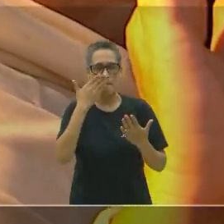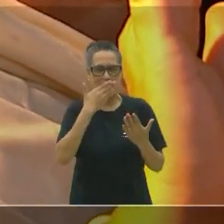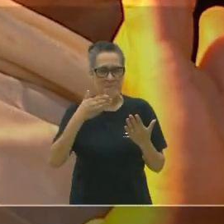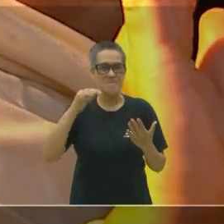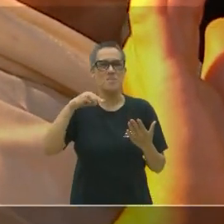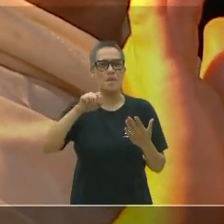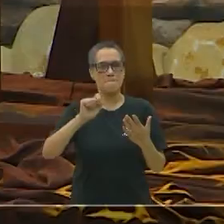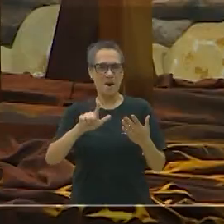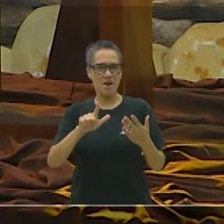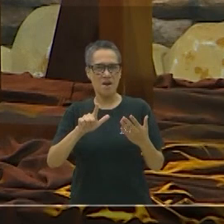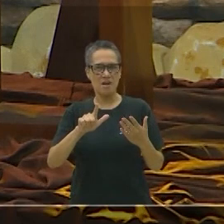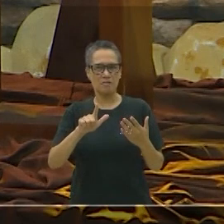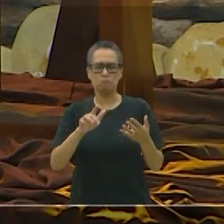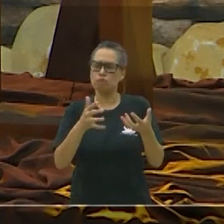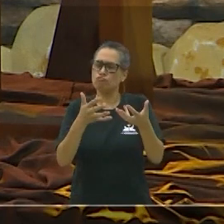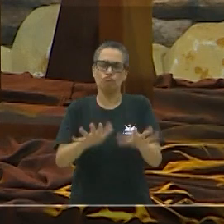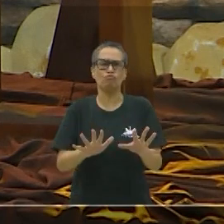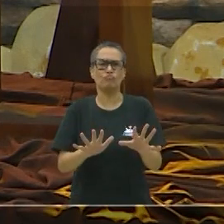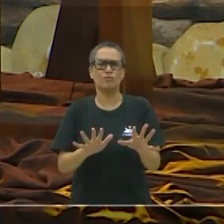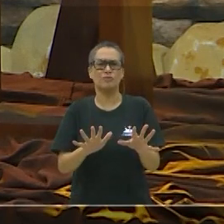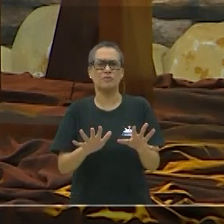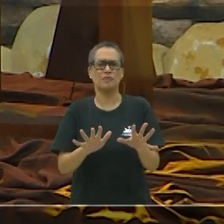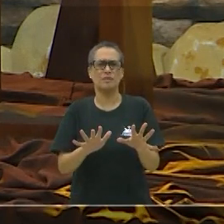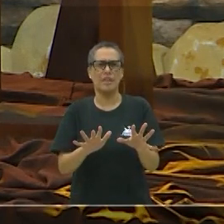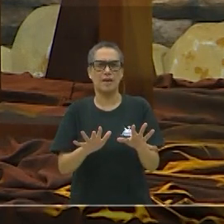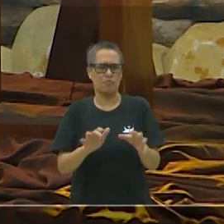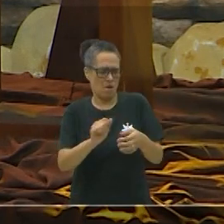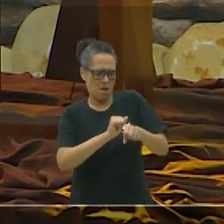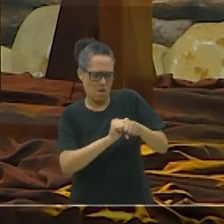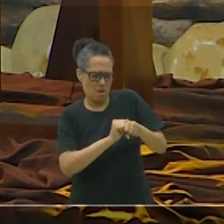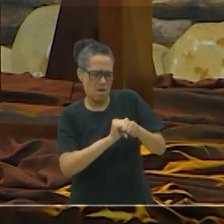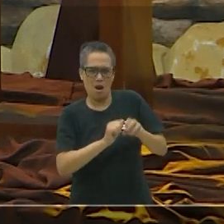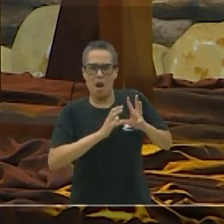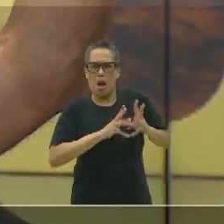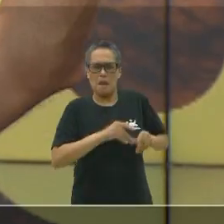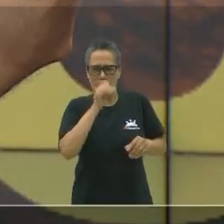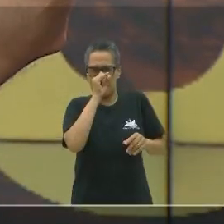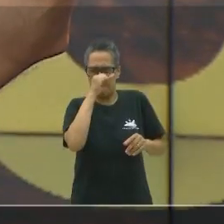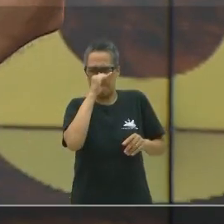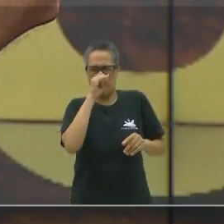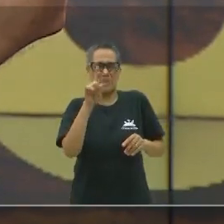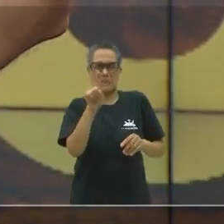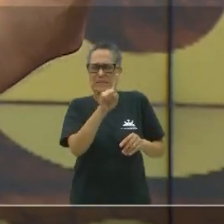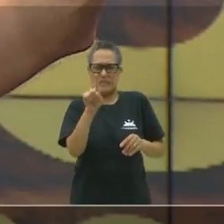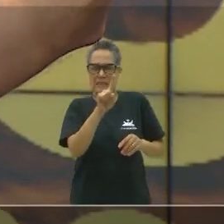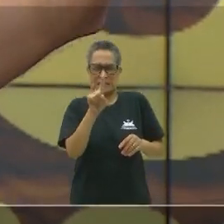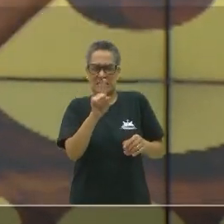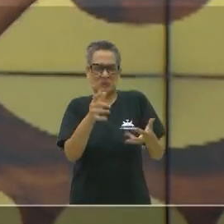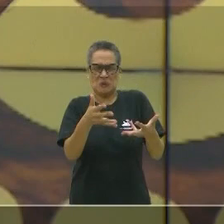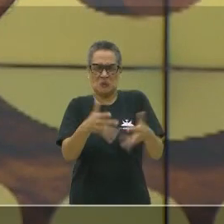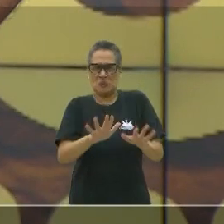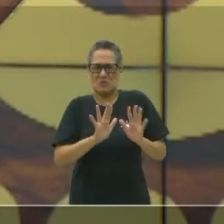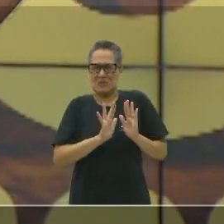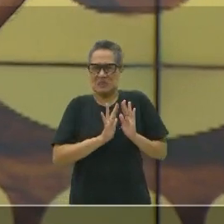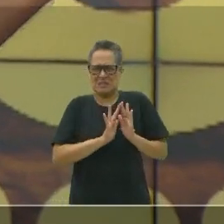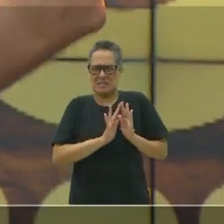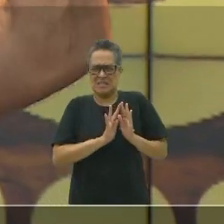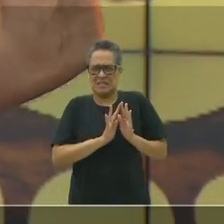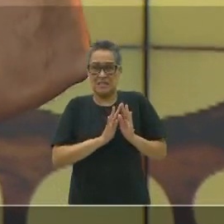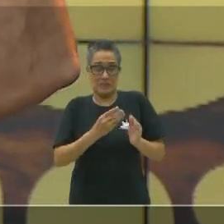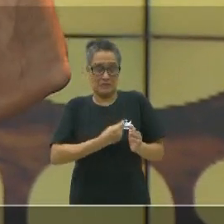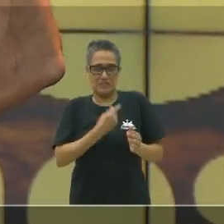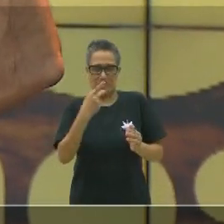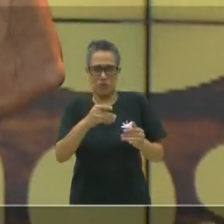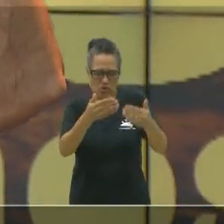queira mais a lavagem dos porcos, não queira mais a sua vida nivelada por baixo,